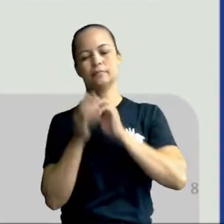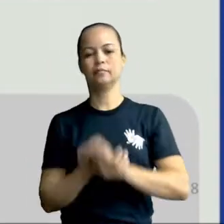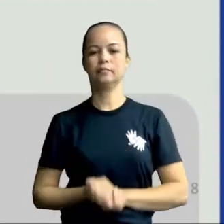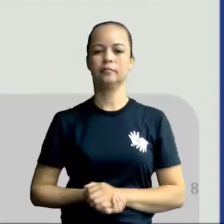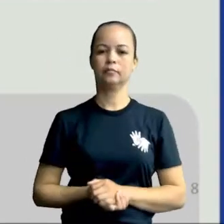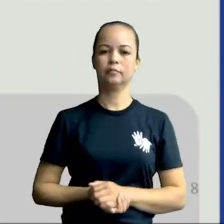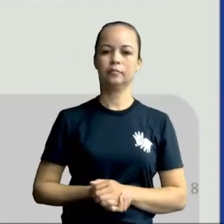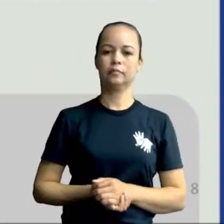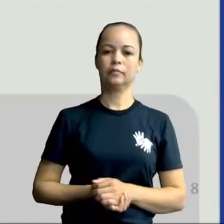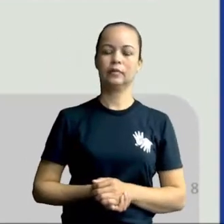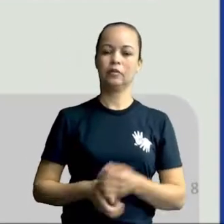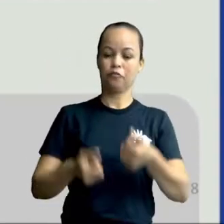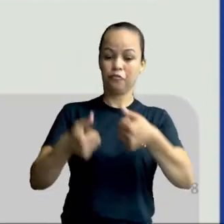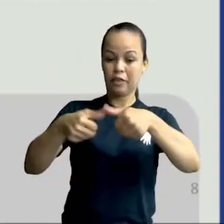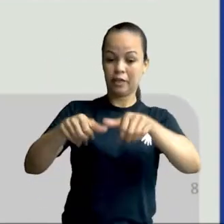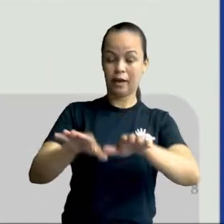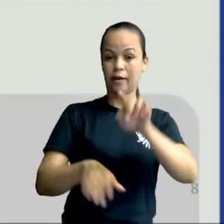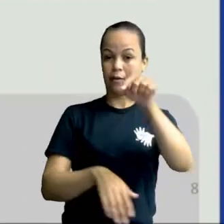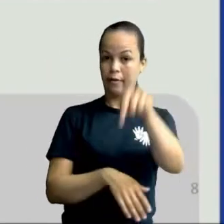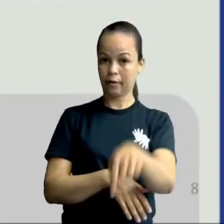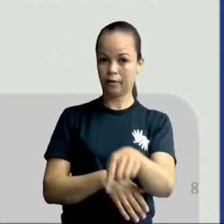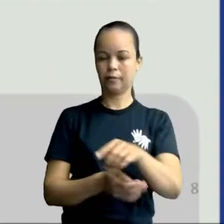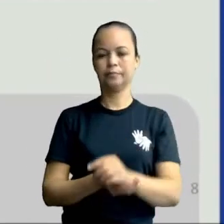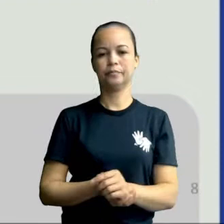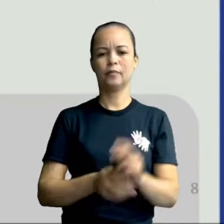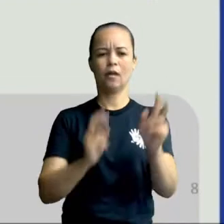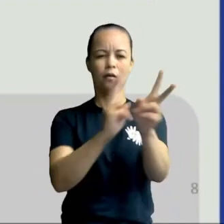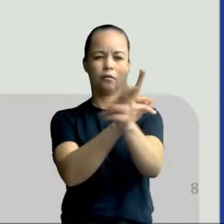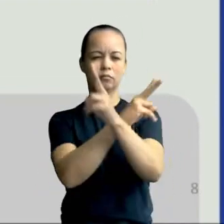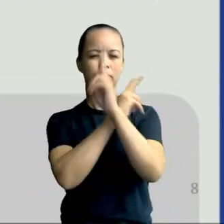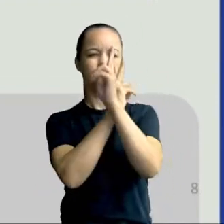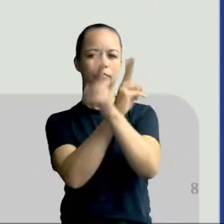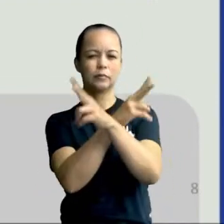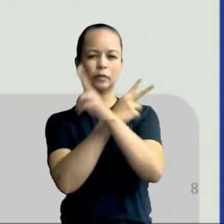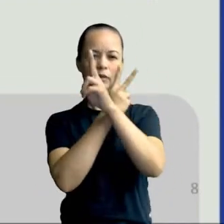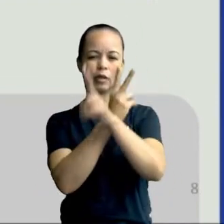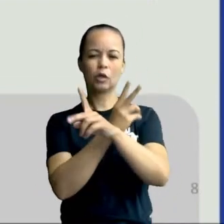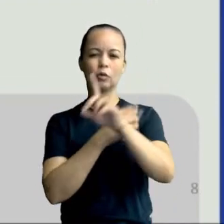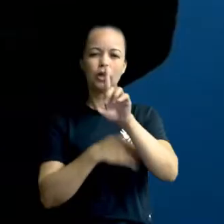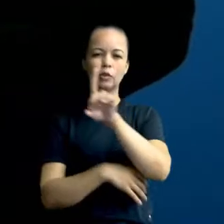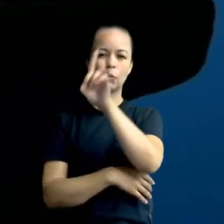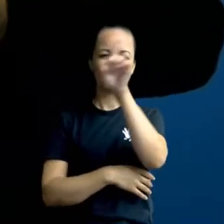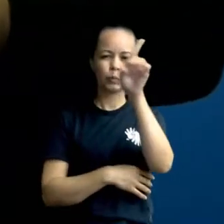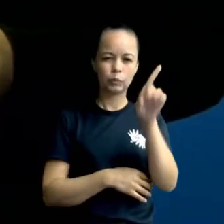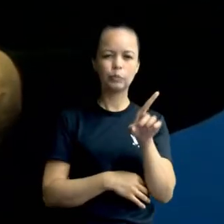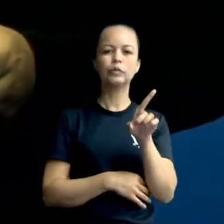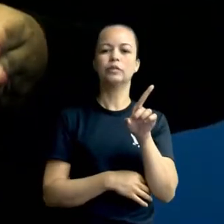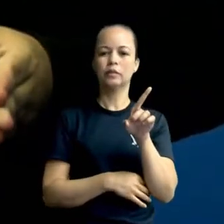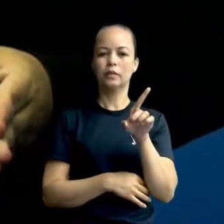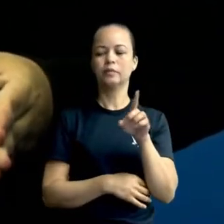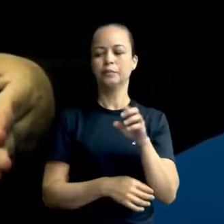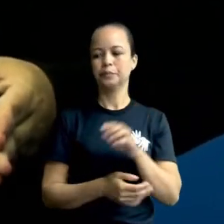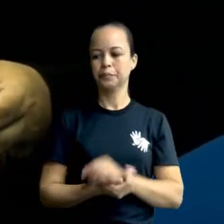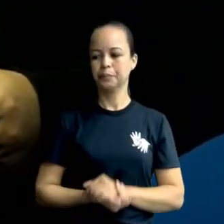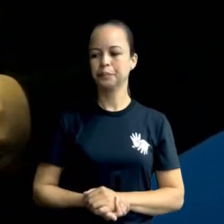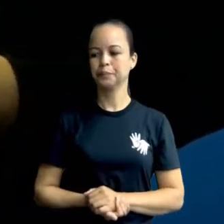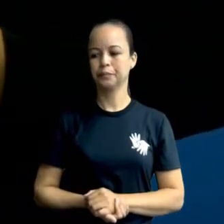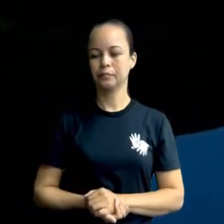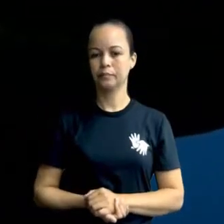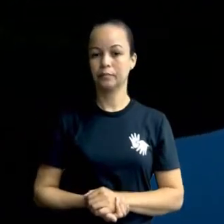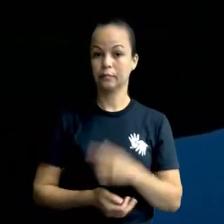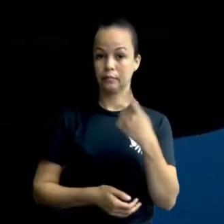Ficarei aqui. Ventará durante o dia. Ou seja, nesses